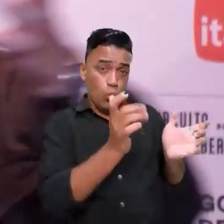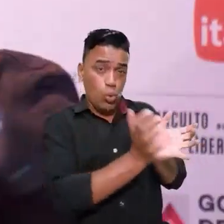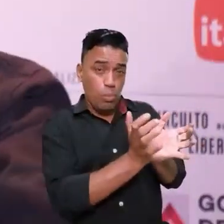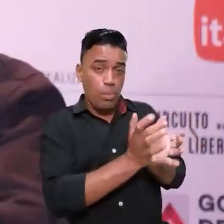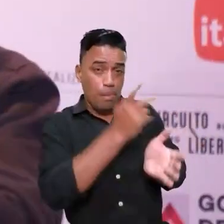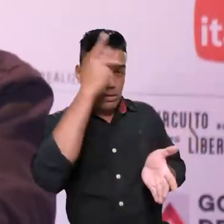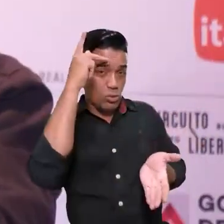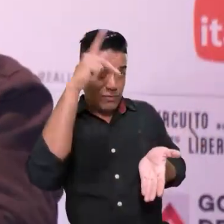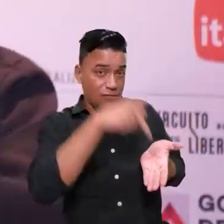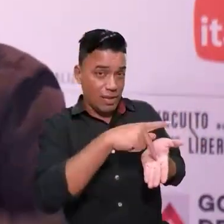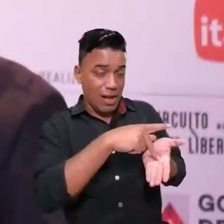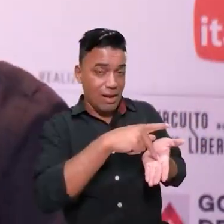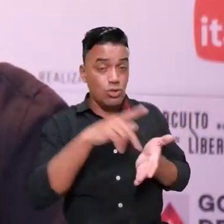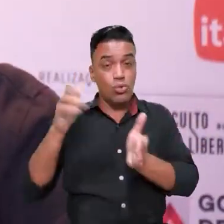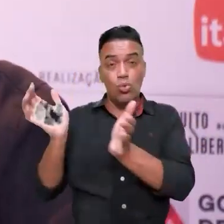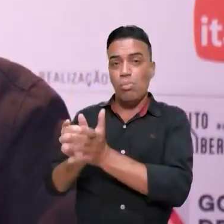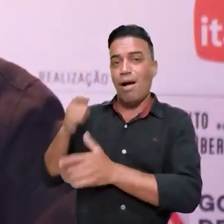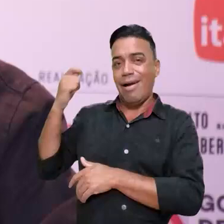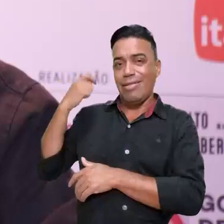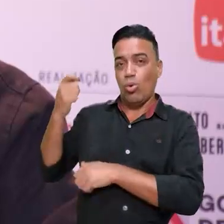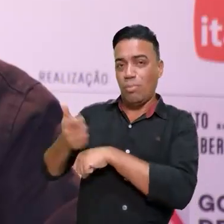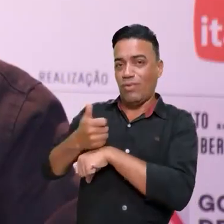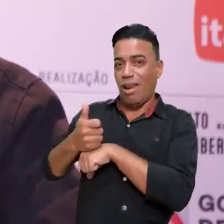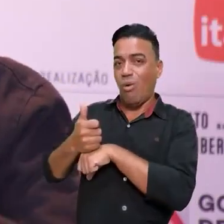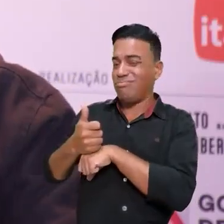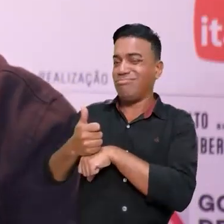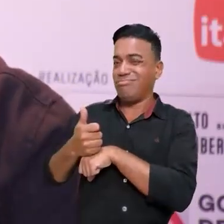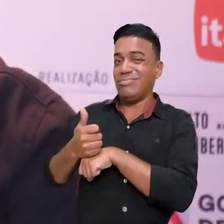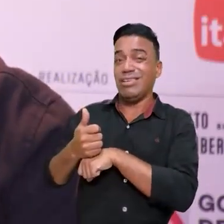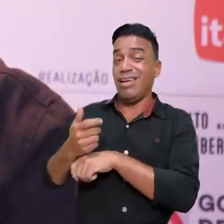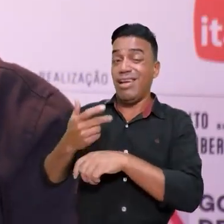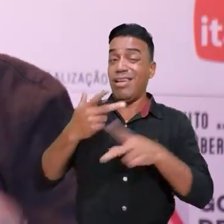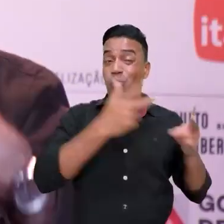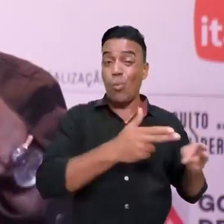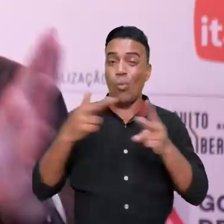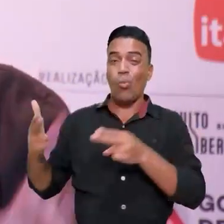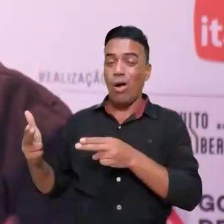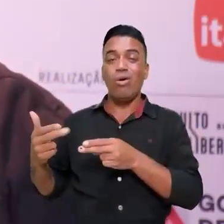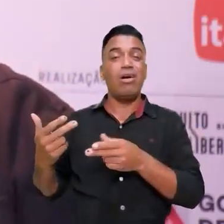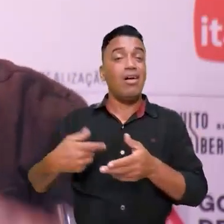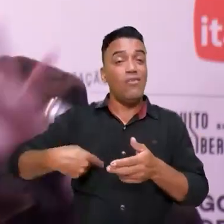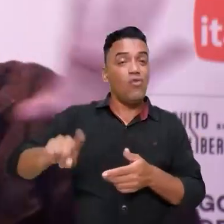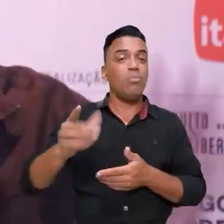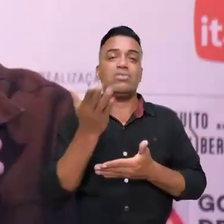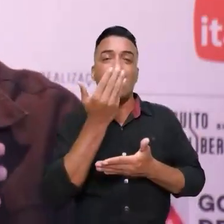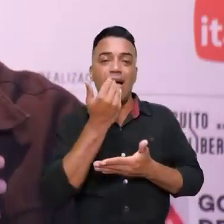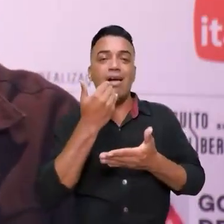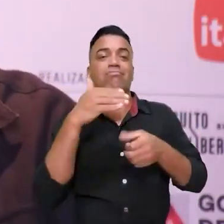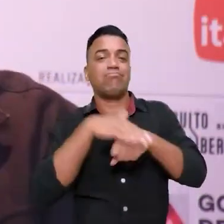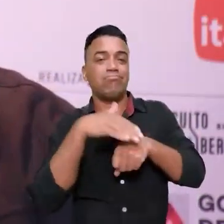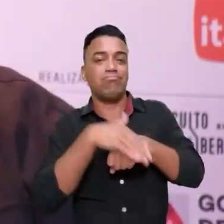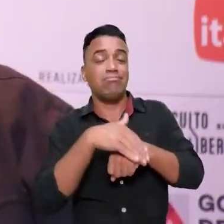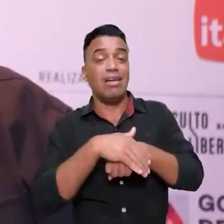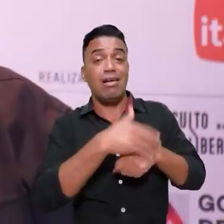um com atores. Eu estava lá nesse grupo de atores, mas era o mesmo comercial. Saímos para jantar depois das duas versões